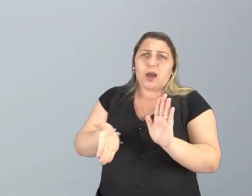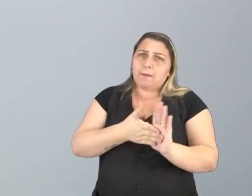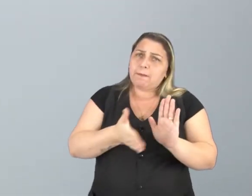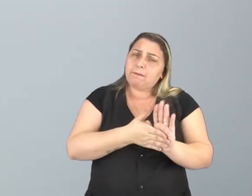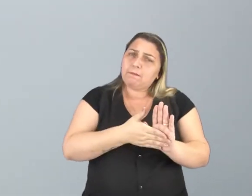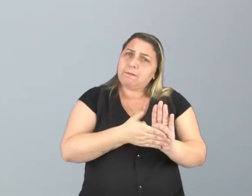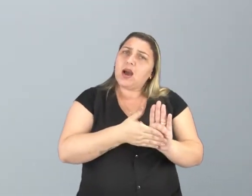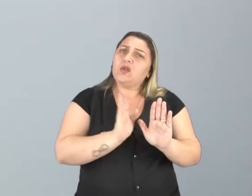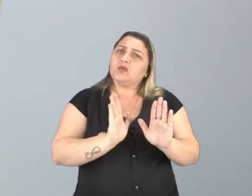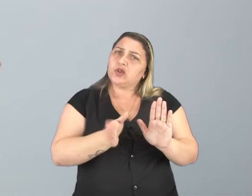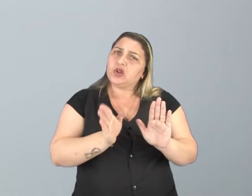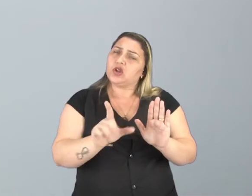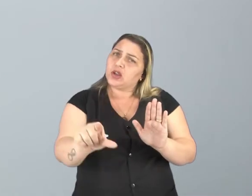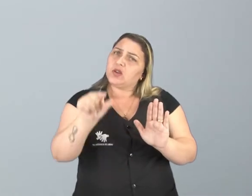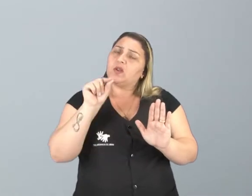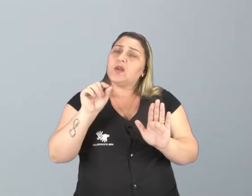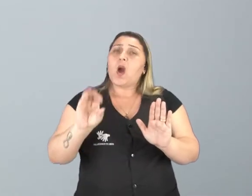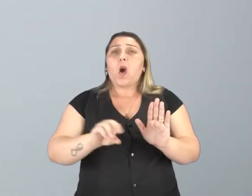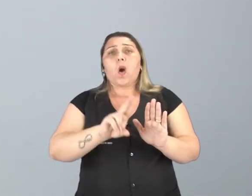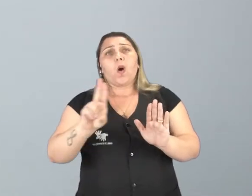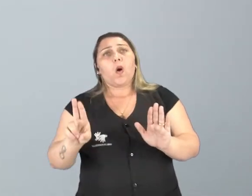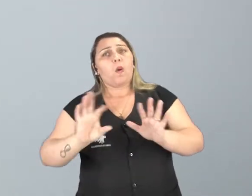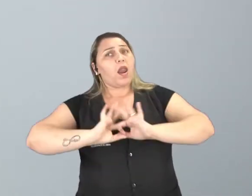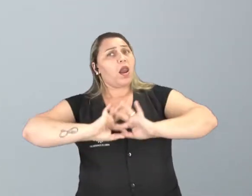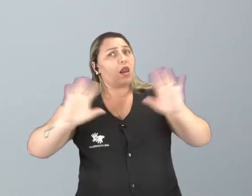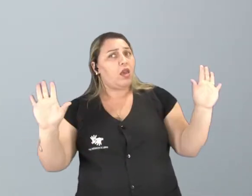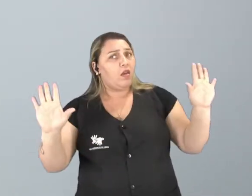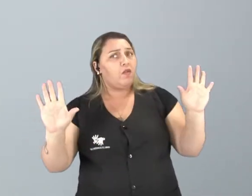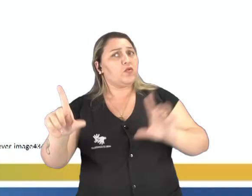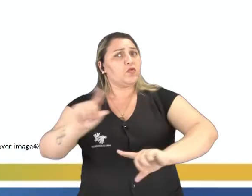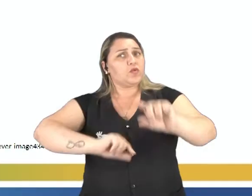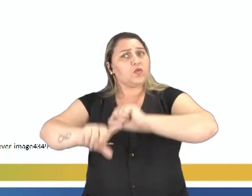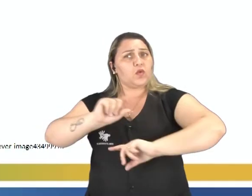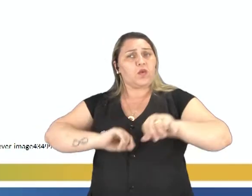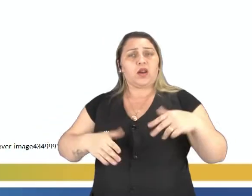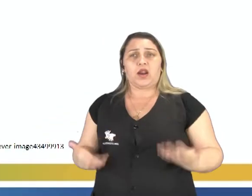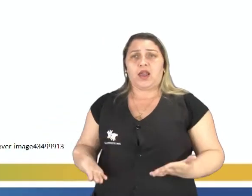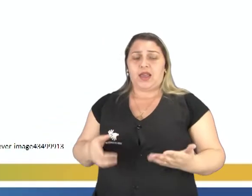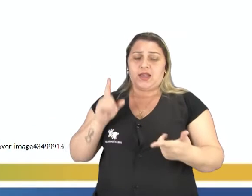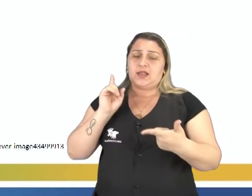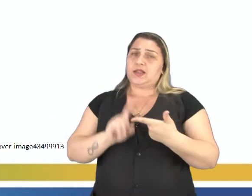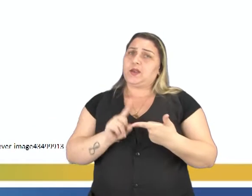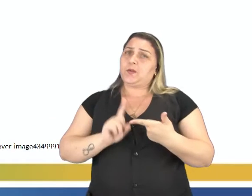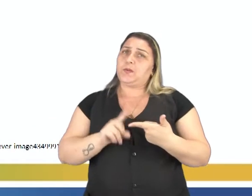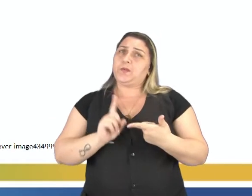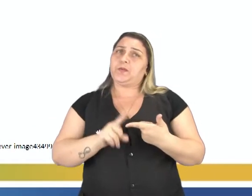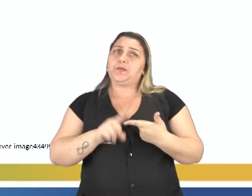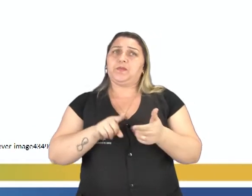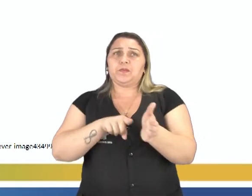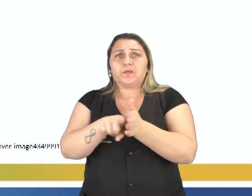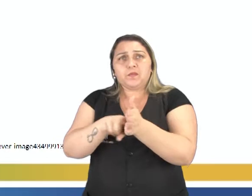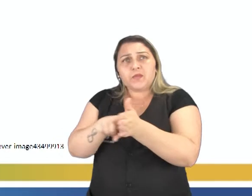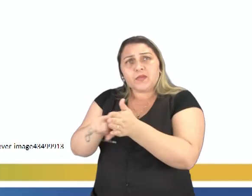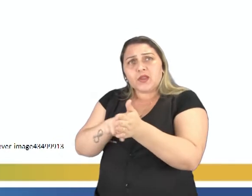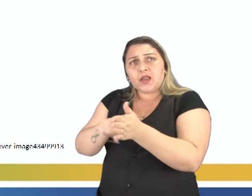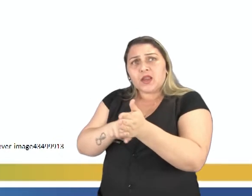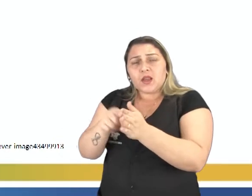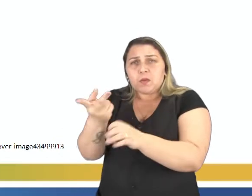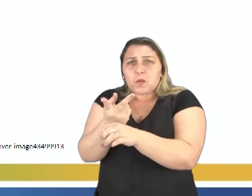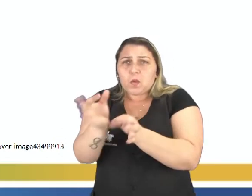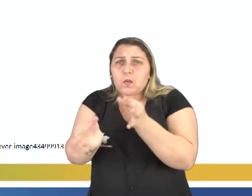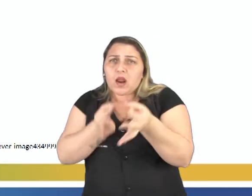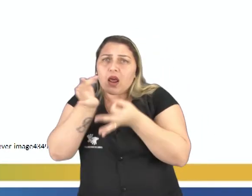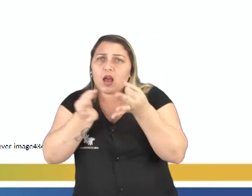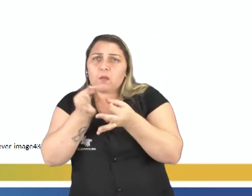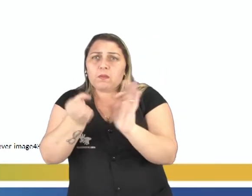ou se é livre, se eu posso escolher o meu tema. Segunda etapa, pesquisa e busca de argumentos. Uma das características